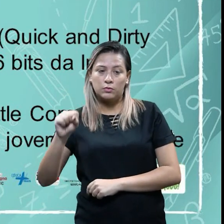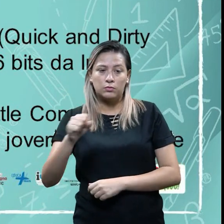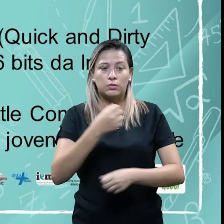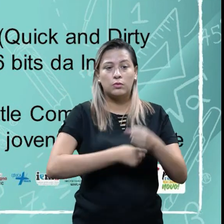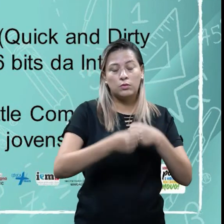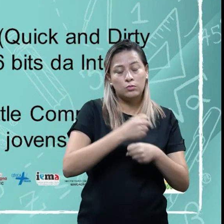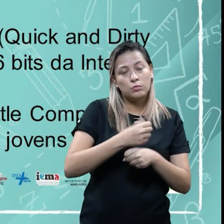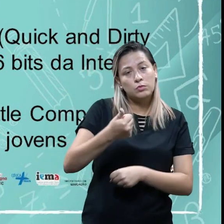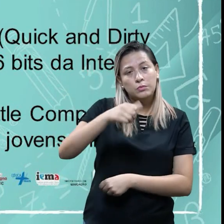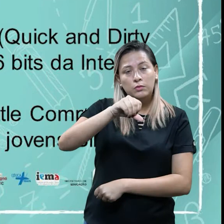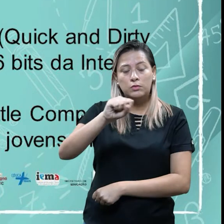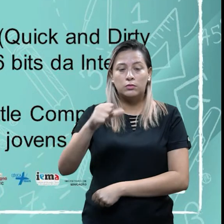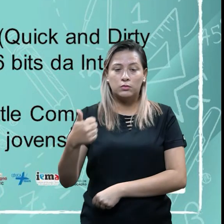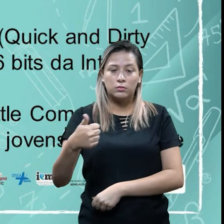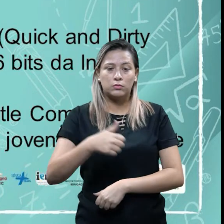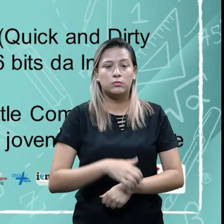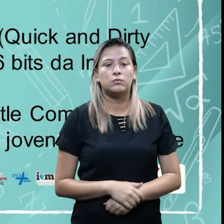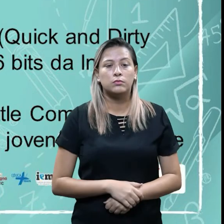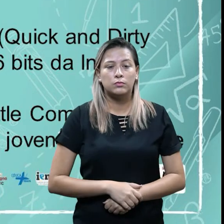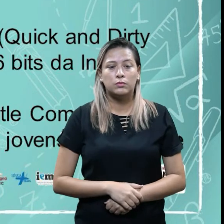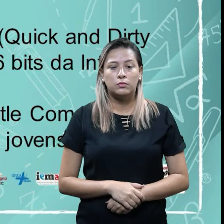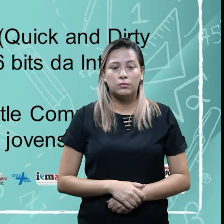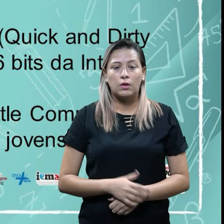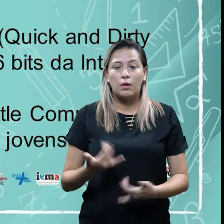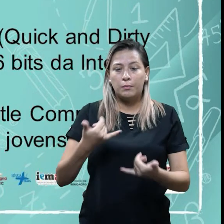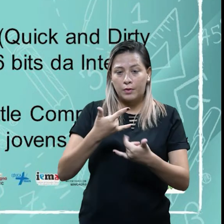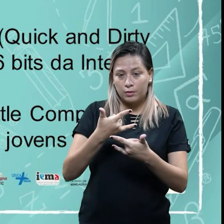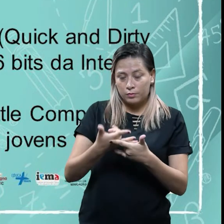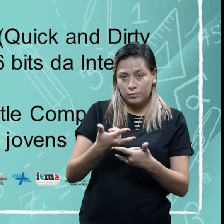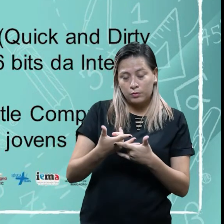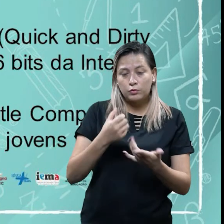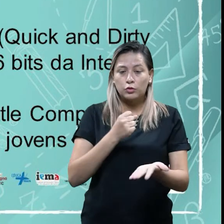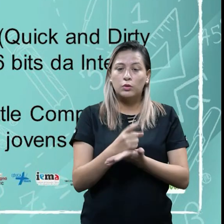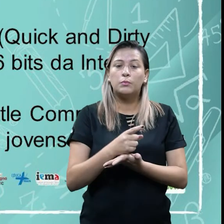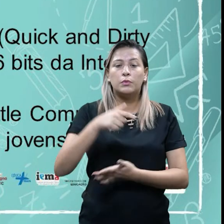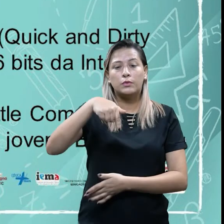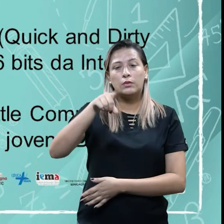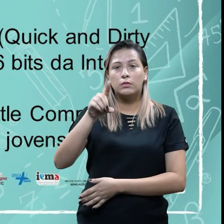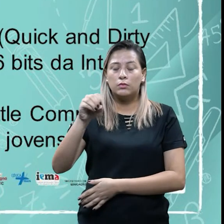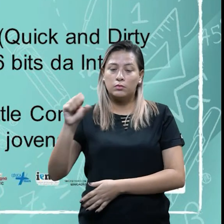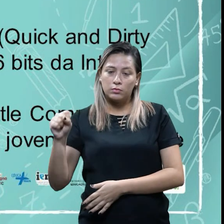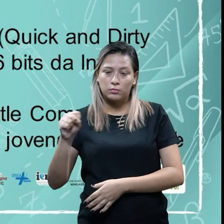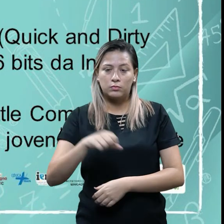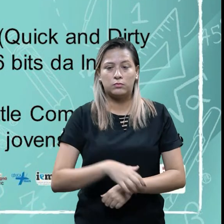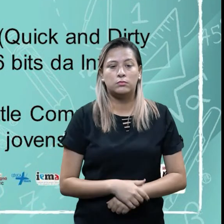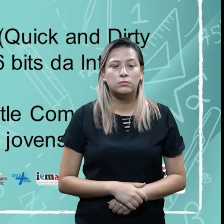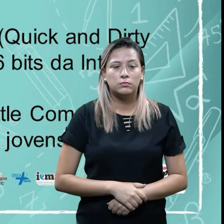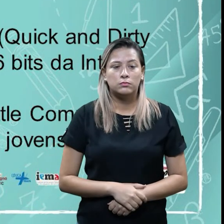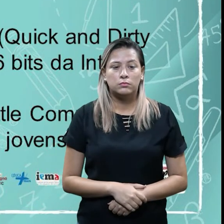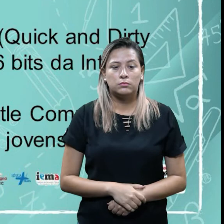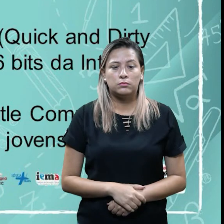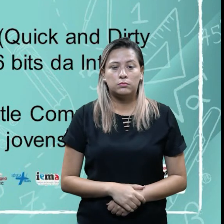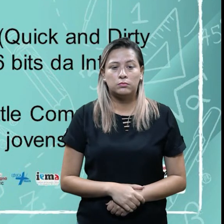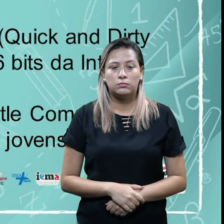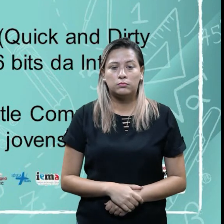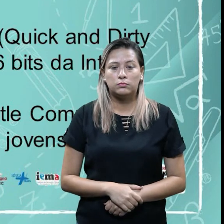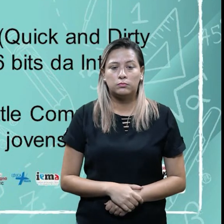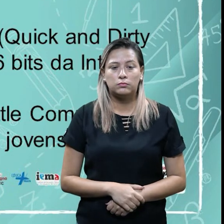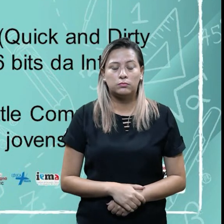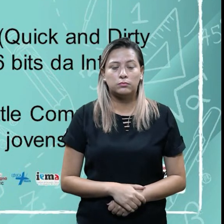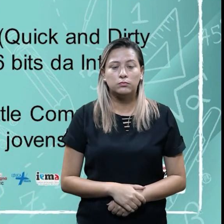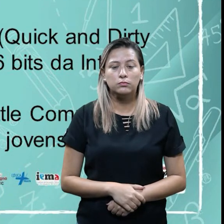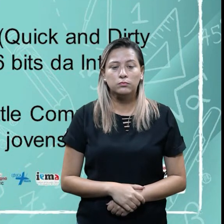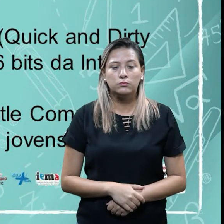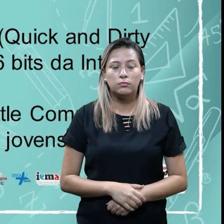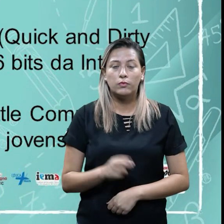no ano seguinte, a Microsoft comprou o QDOS da Seattle Computer, tá?